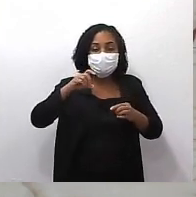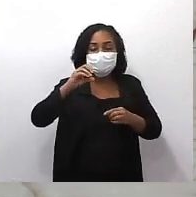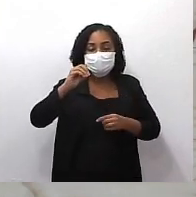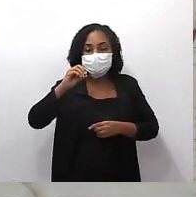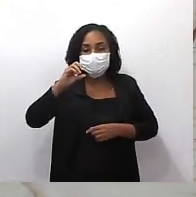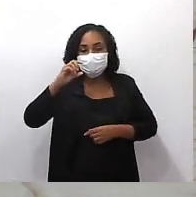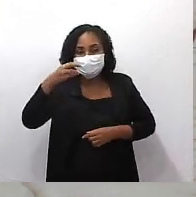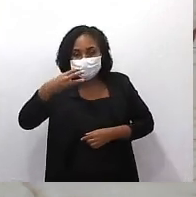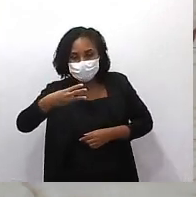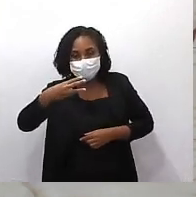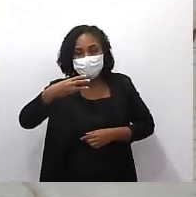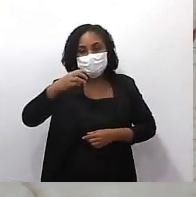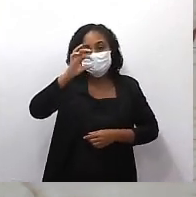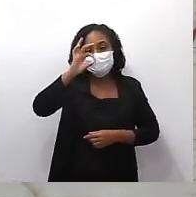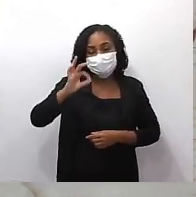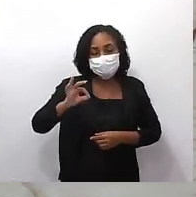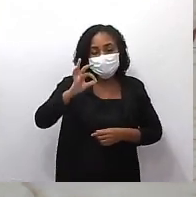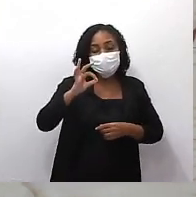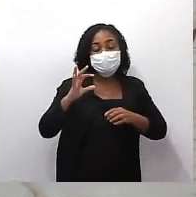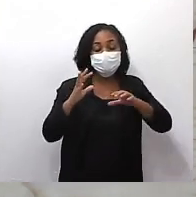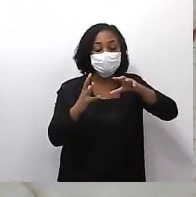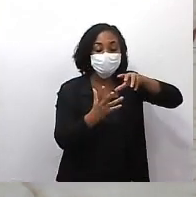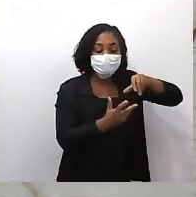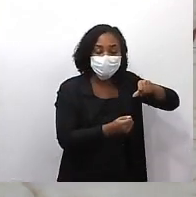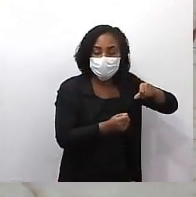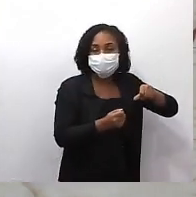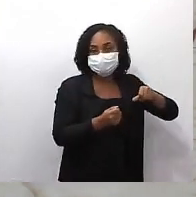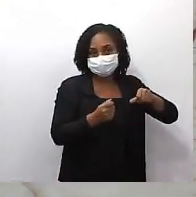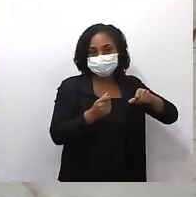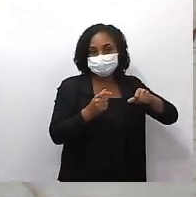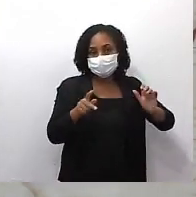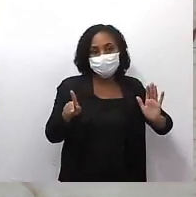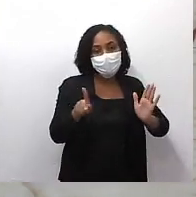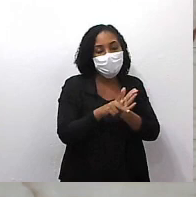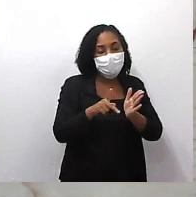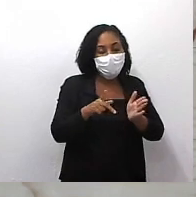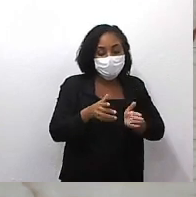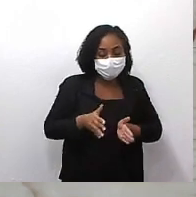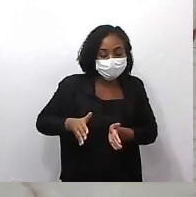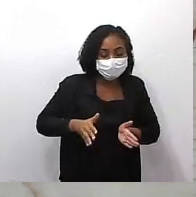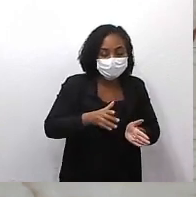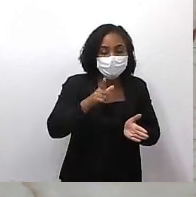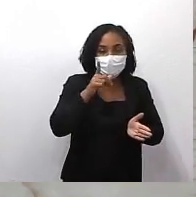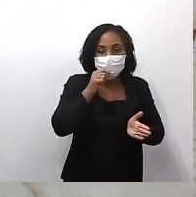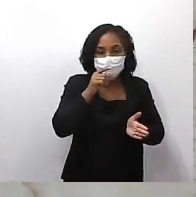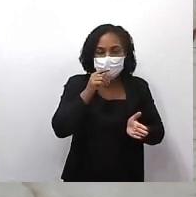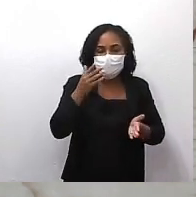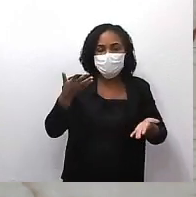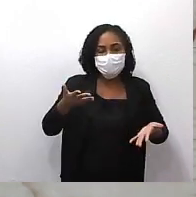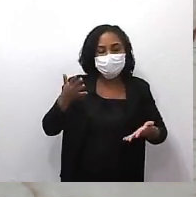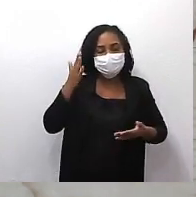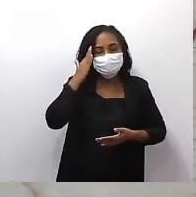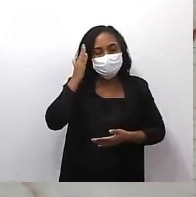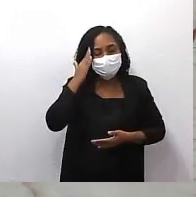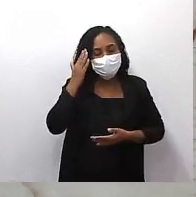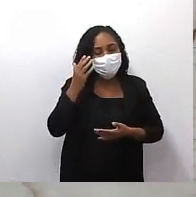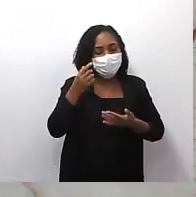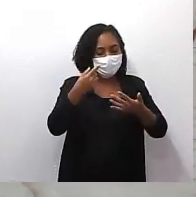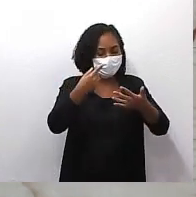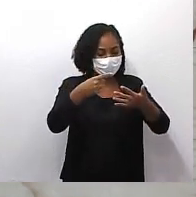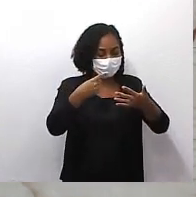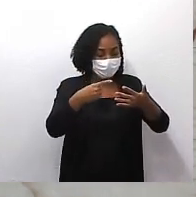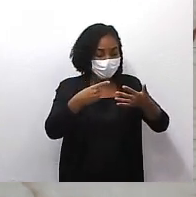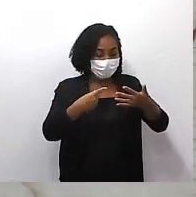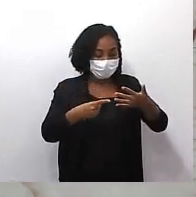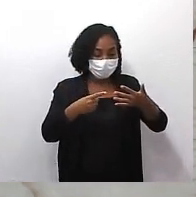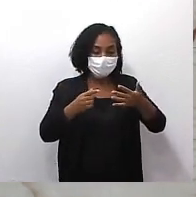0,03% de toda a água do planeta, que são as águas dos rios, Então, hoje a gente vai compreender melhor os elementos do